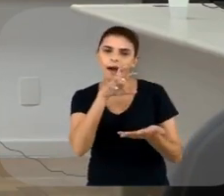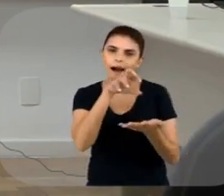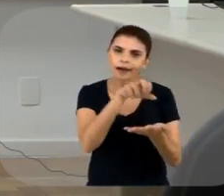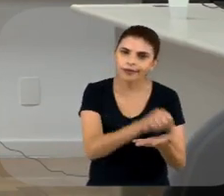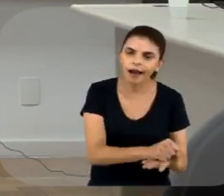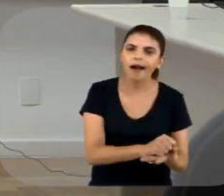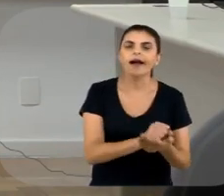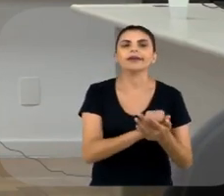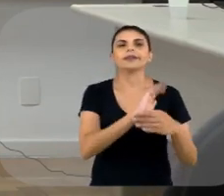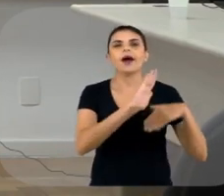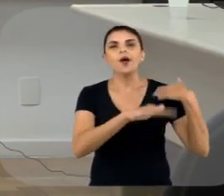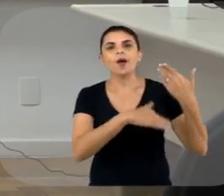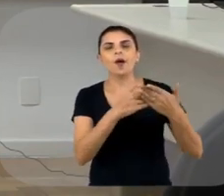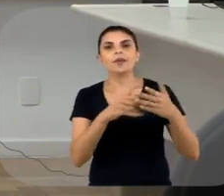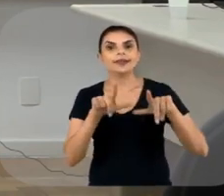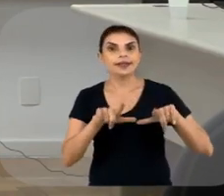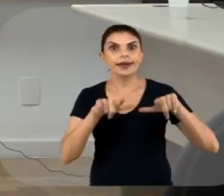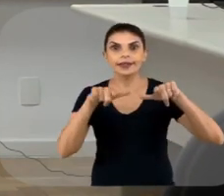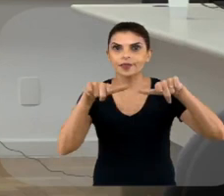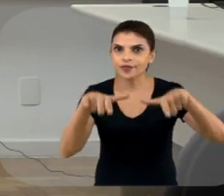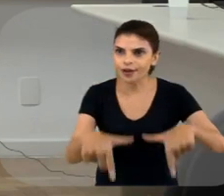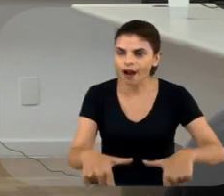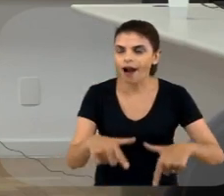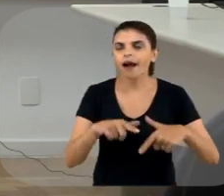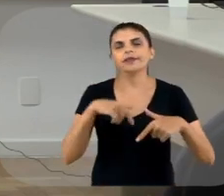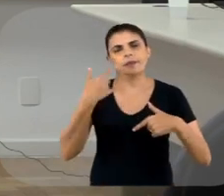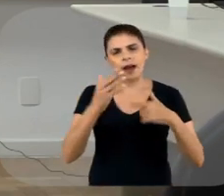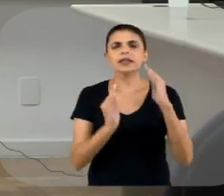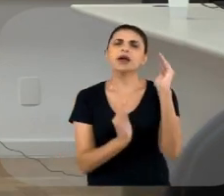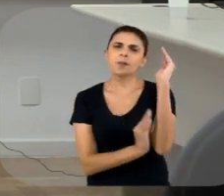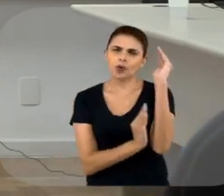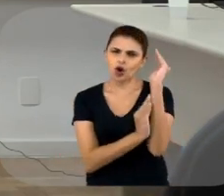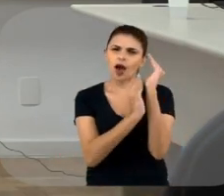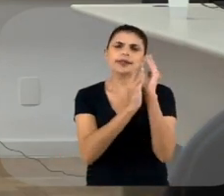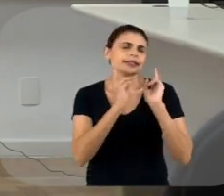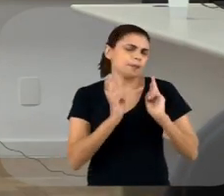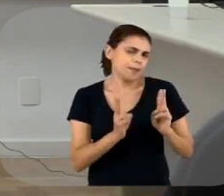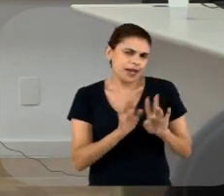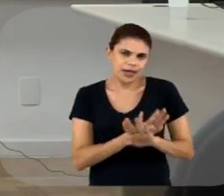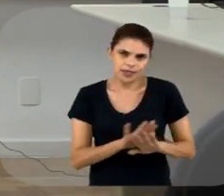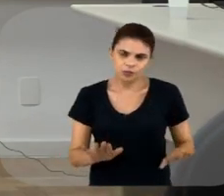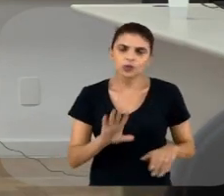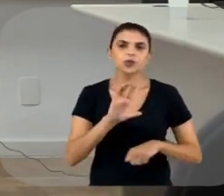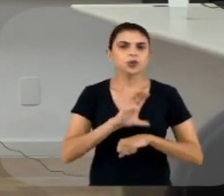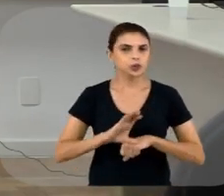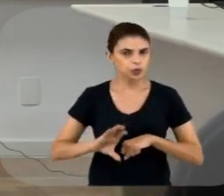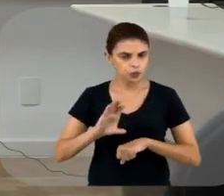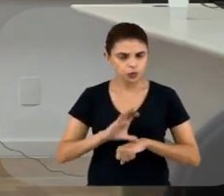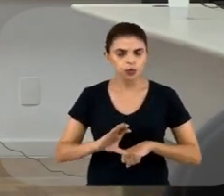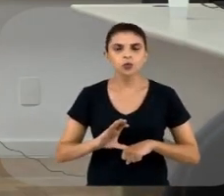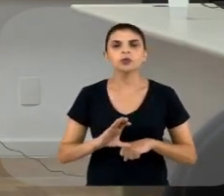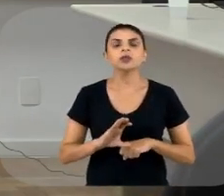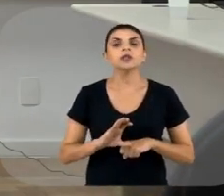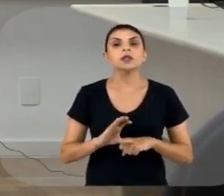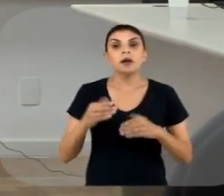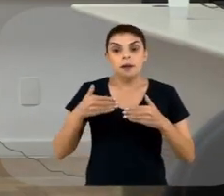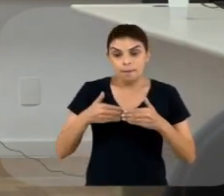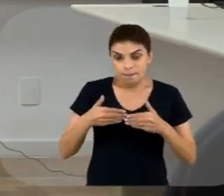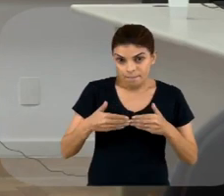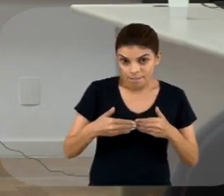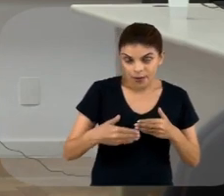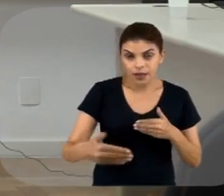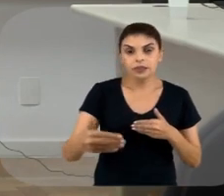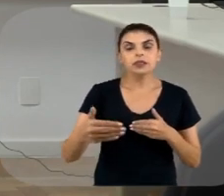garantir certificado, essas questões mais burocráticas mesmo do curso. A